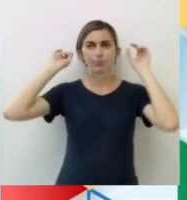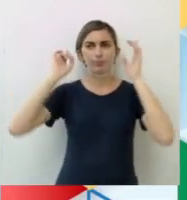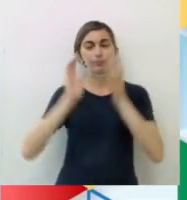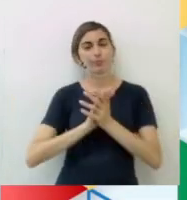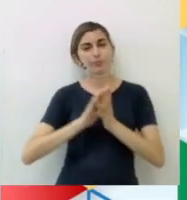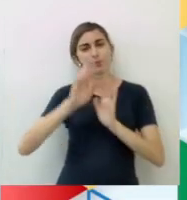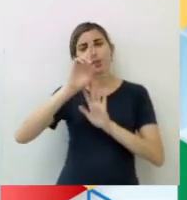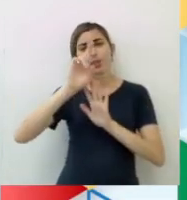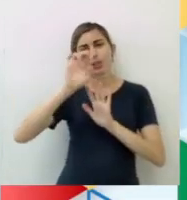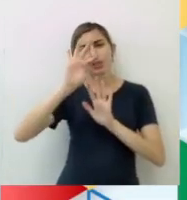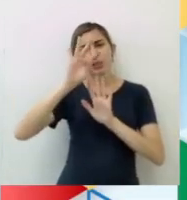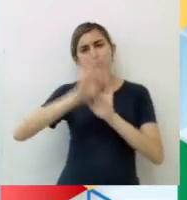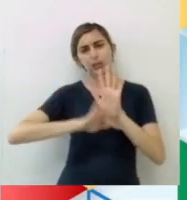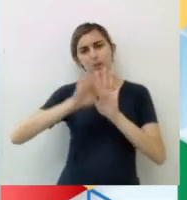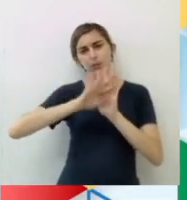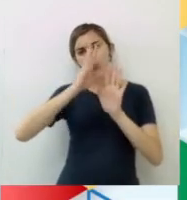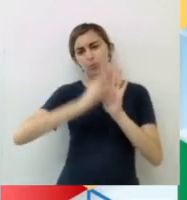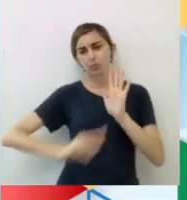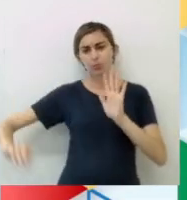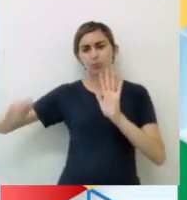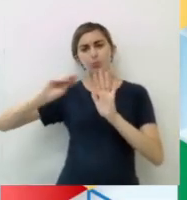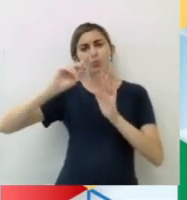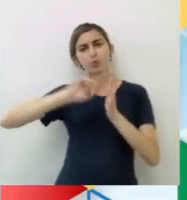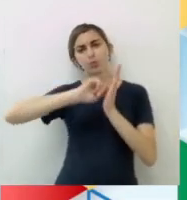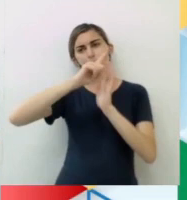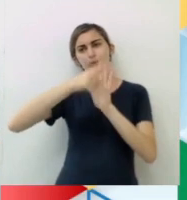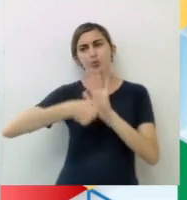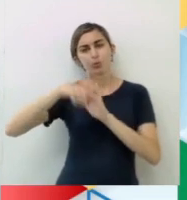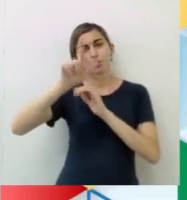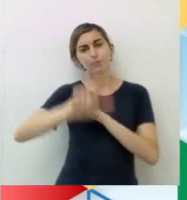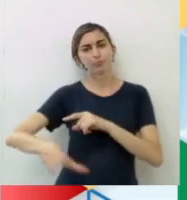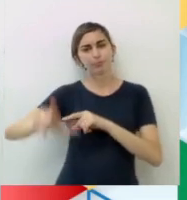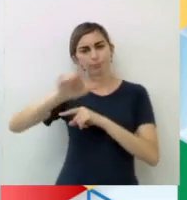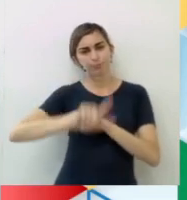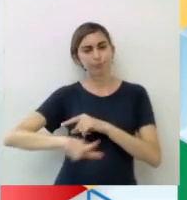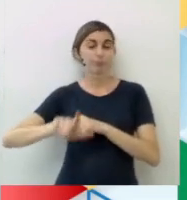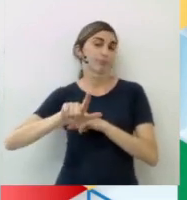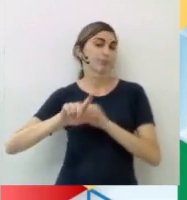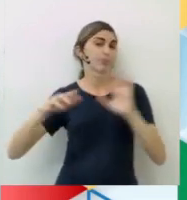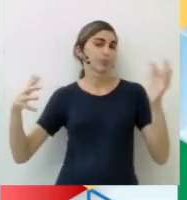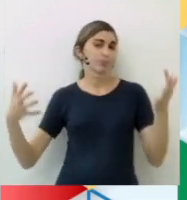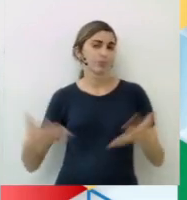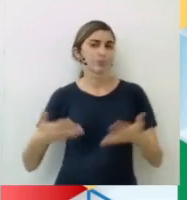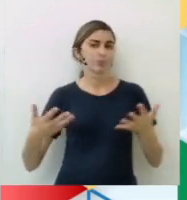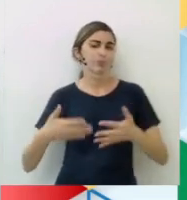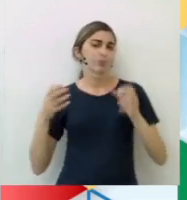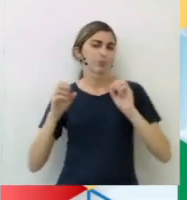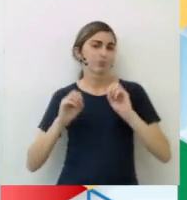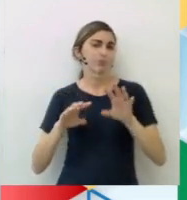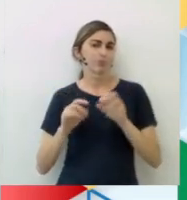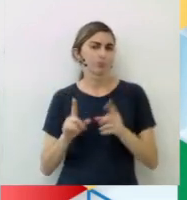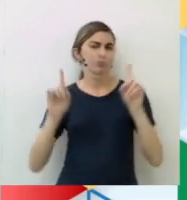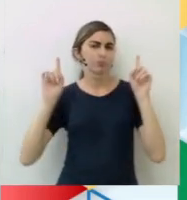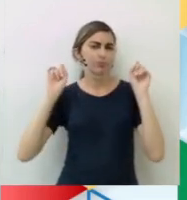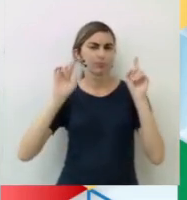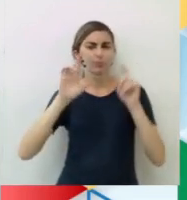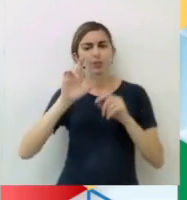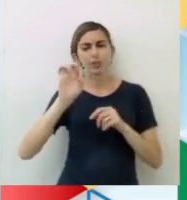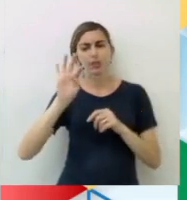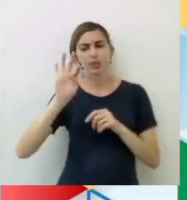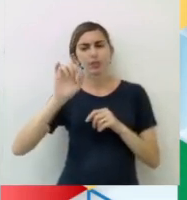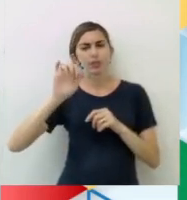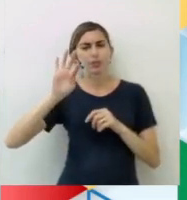ver retextualização de gêneros literários. Hoje vamos estudar isso aí,